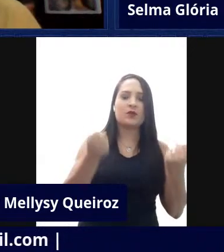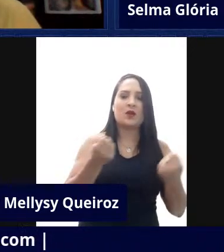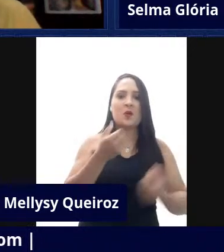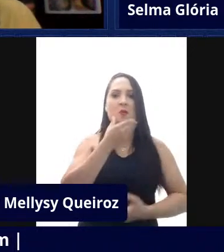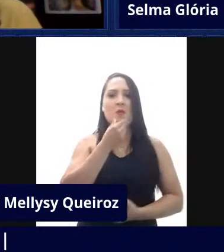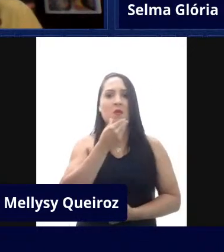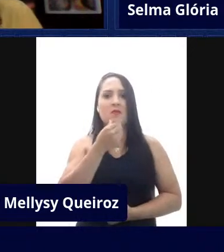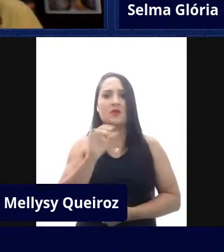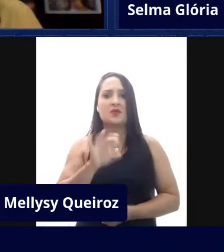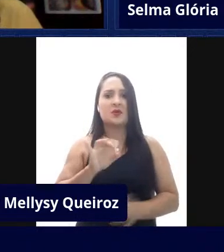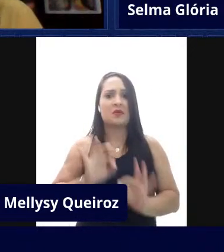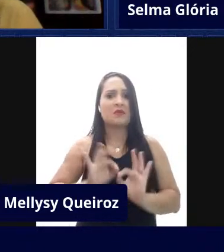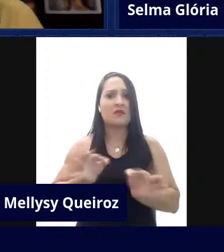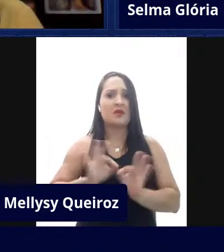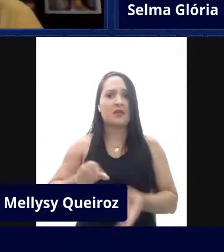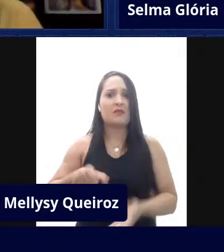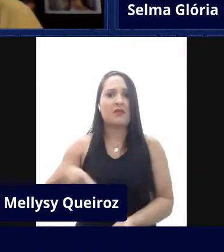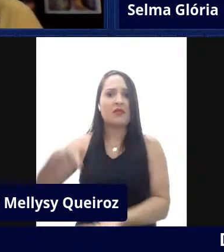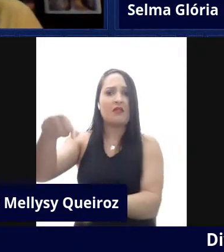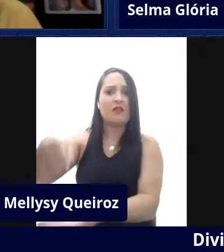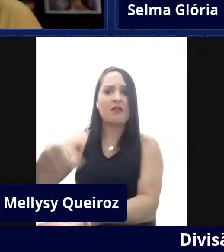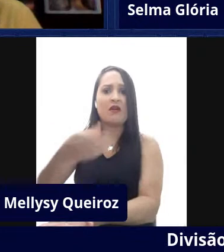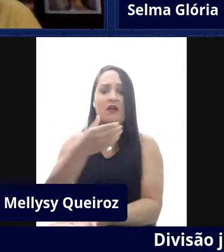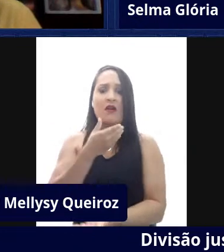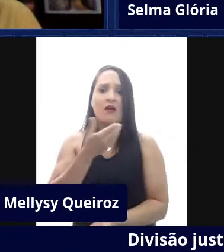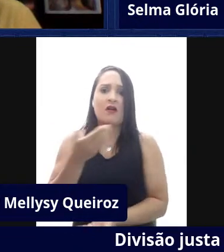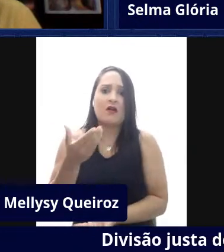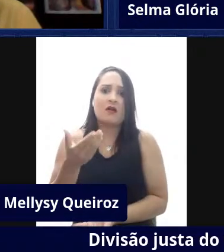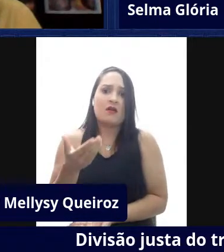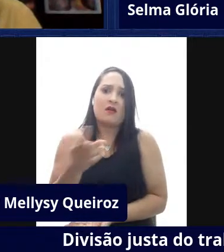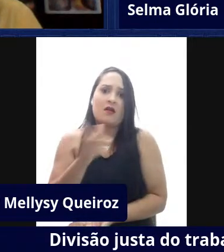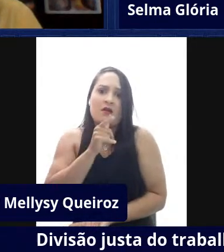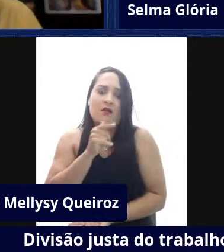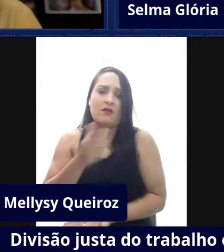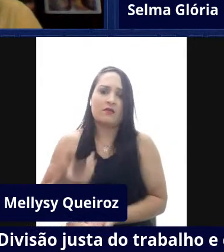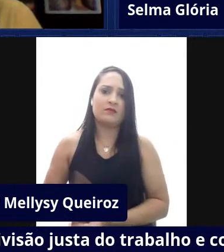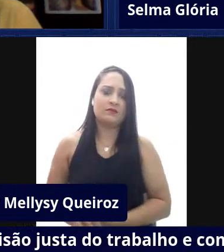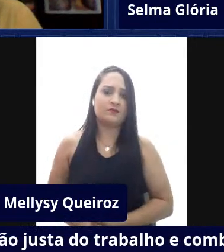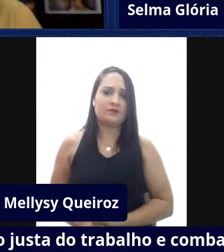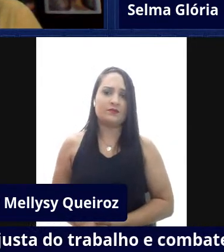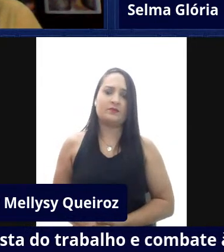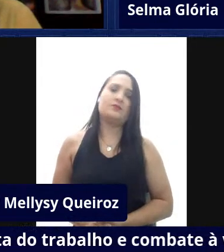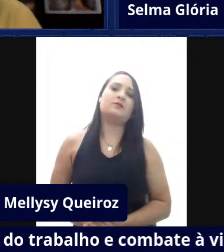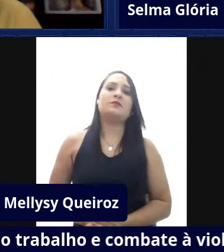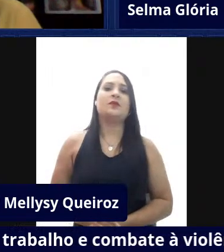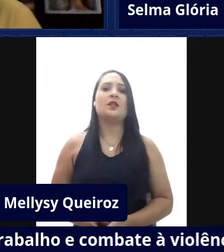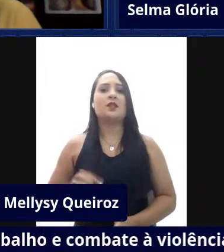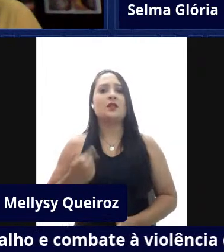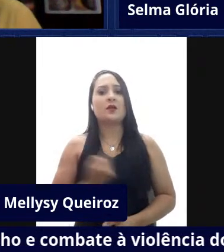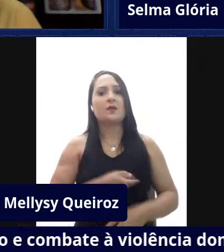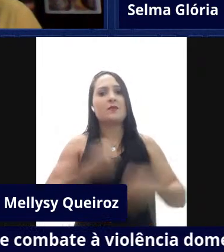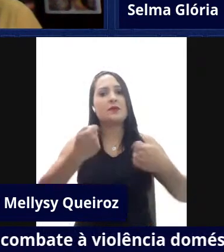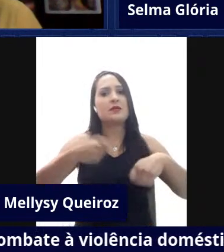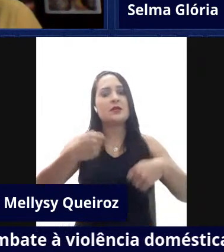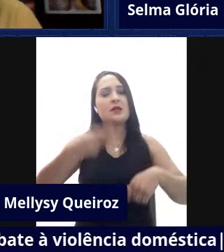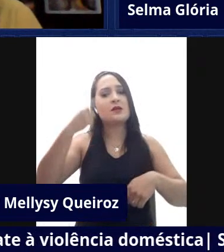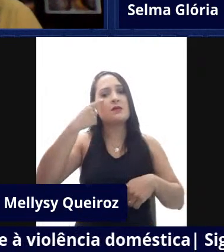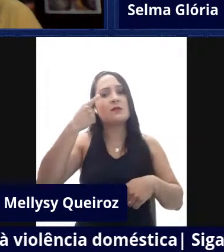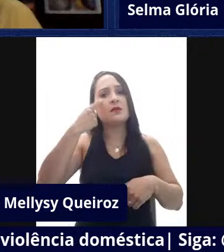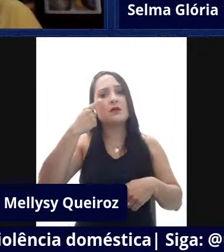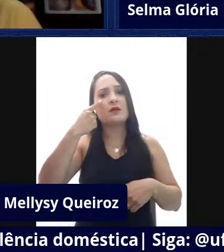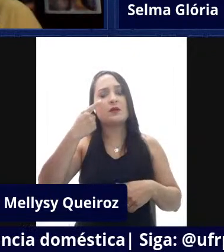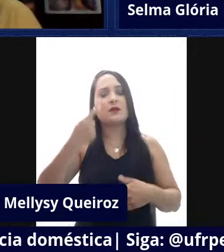as organizações, com as mulheres rurais, e a gente precisa potencializar a nossa capacidade